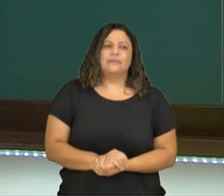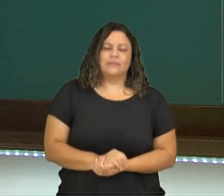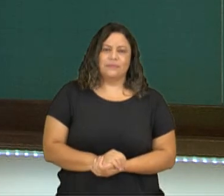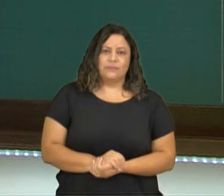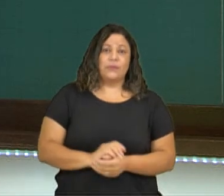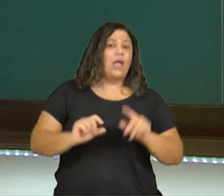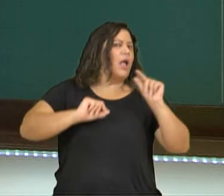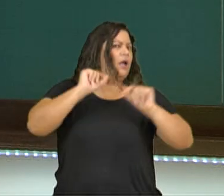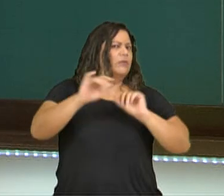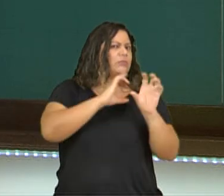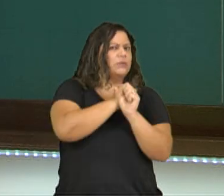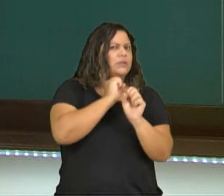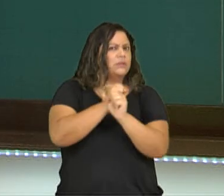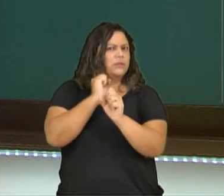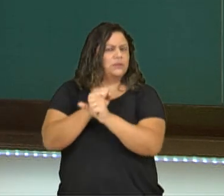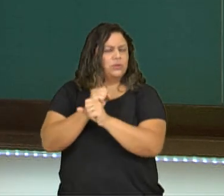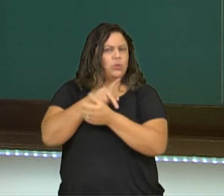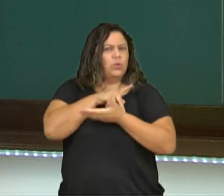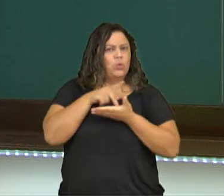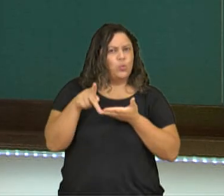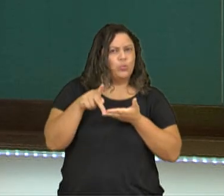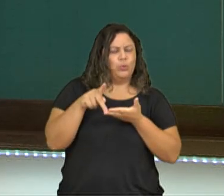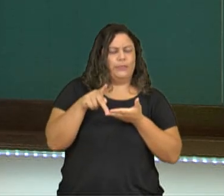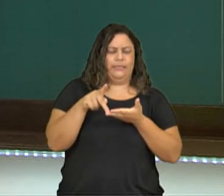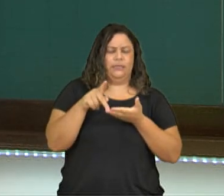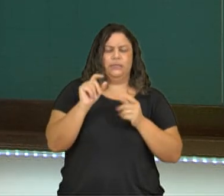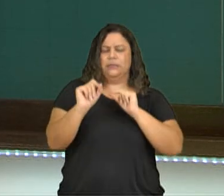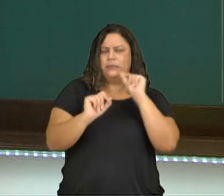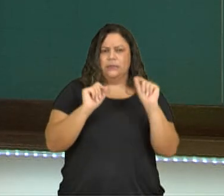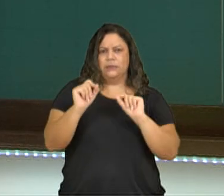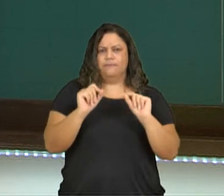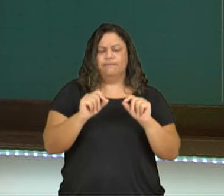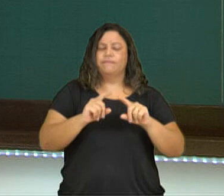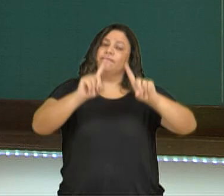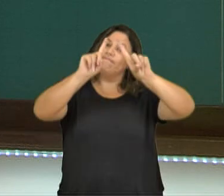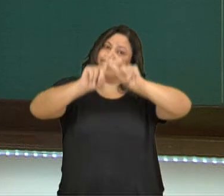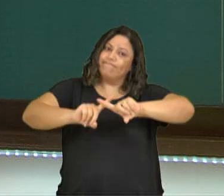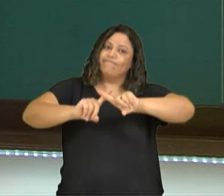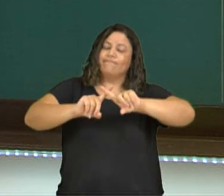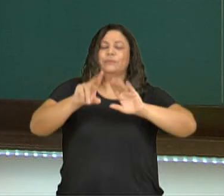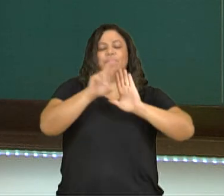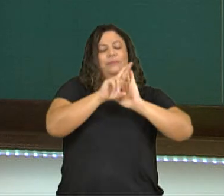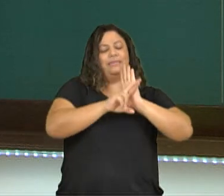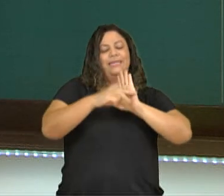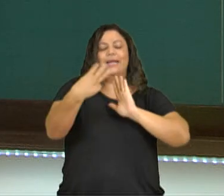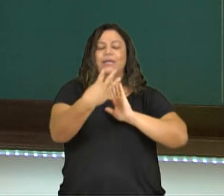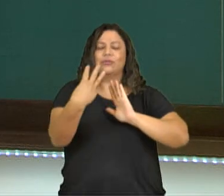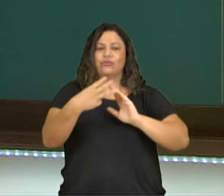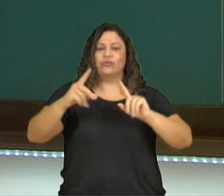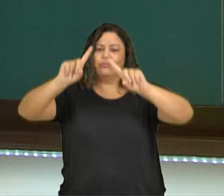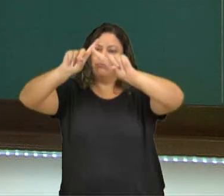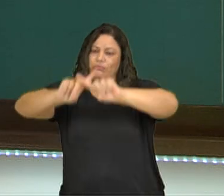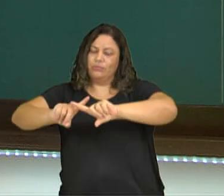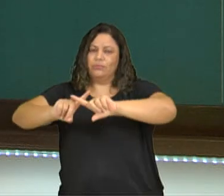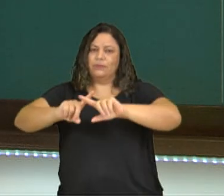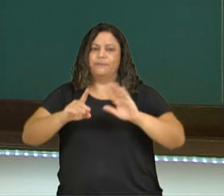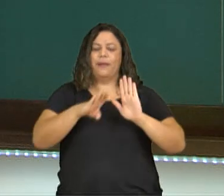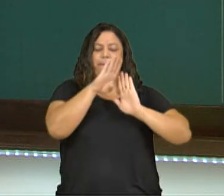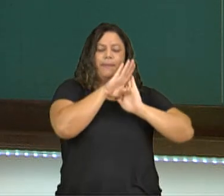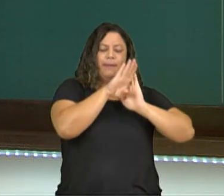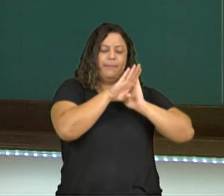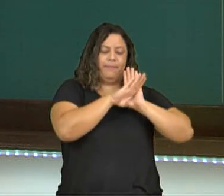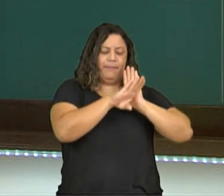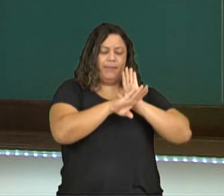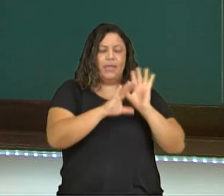Como é que nós calculamos a pureza dos reagentes? Por meio de uma regra de 3, tá? Seguindo os passos que nós vimos lá